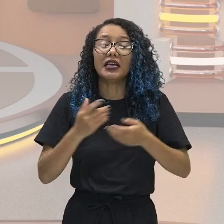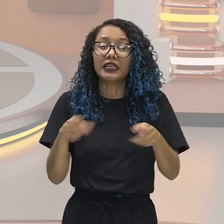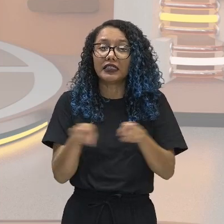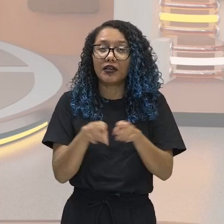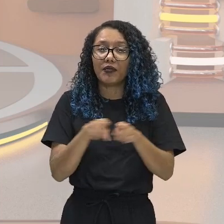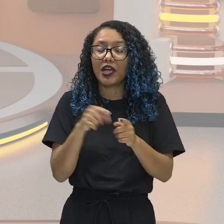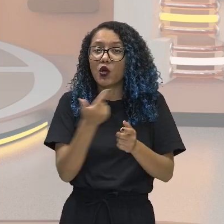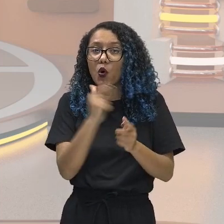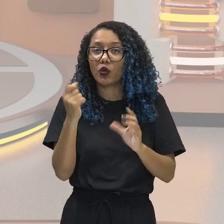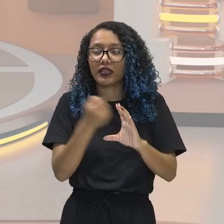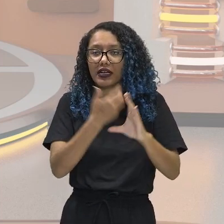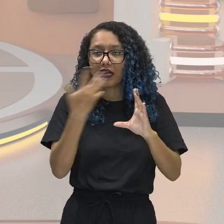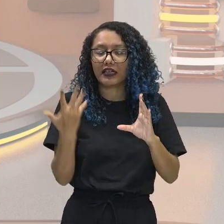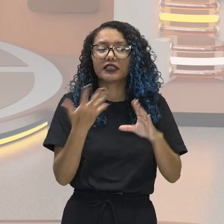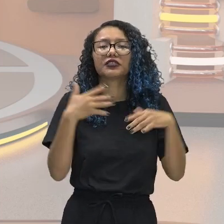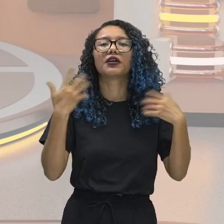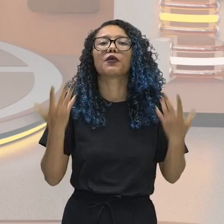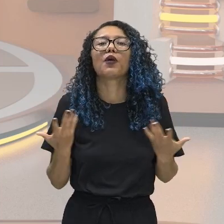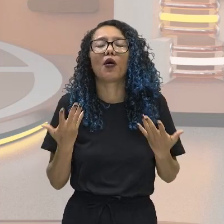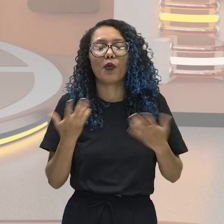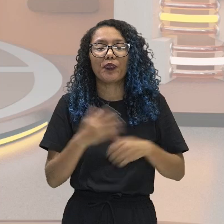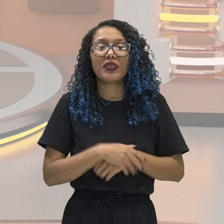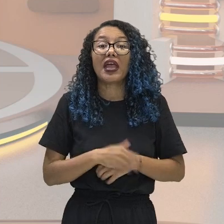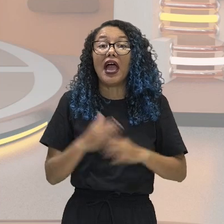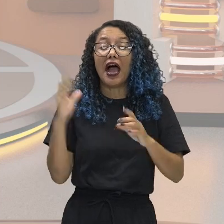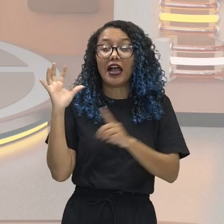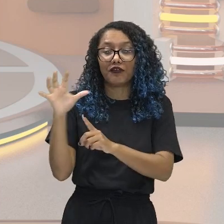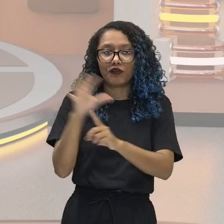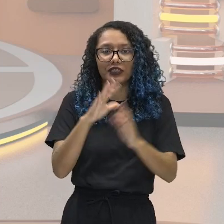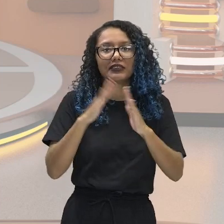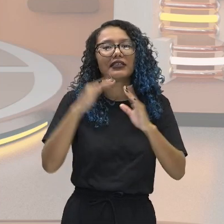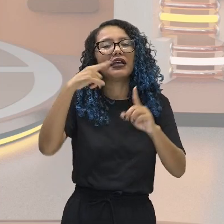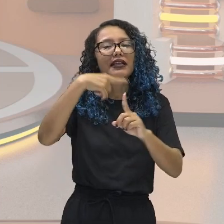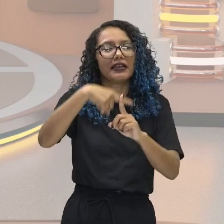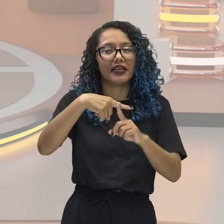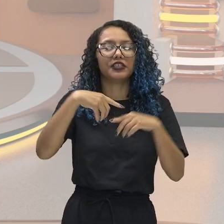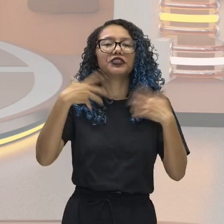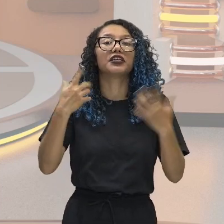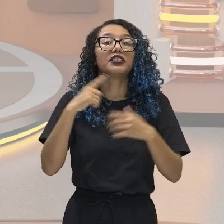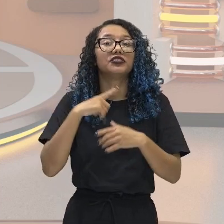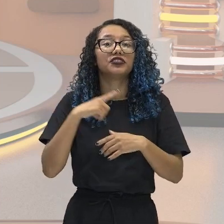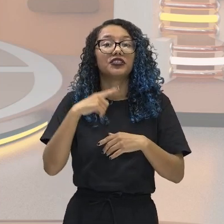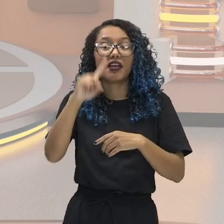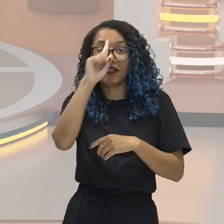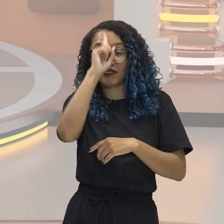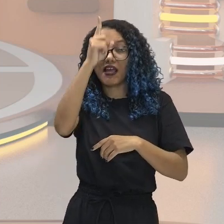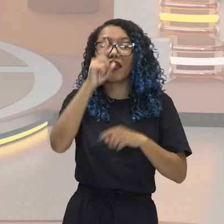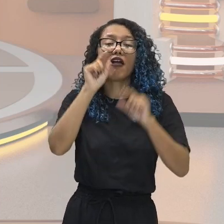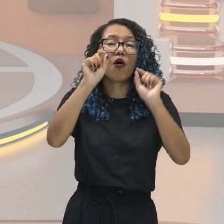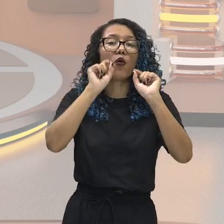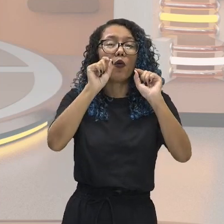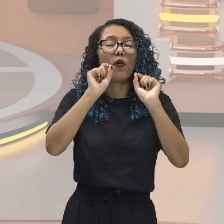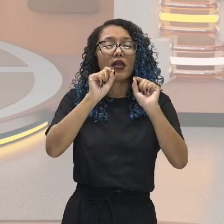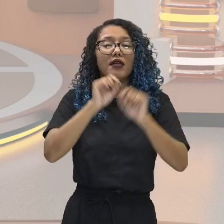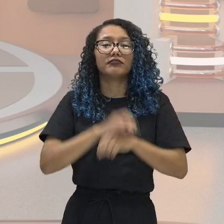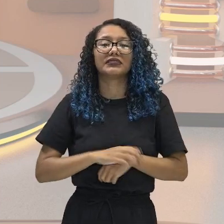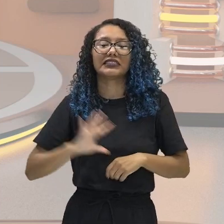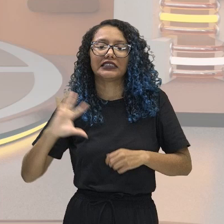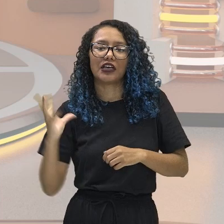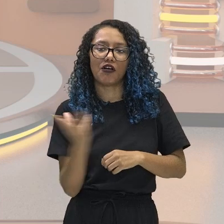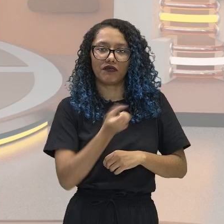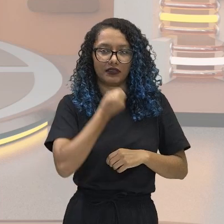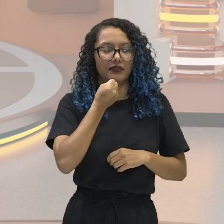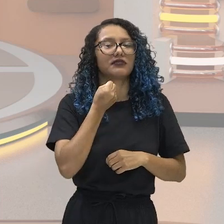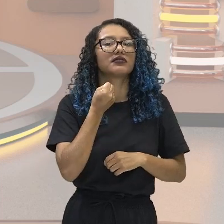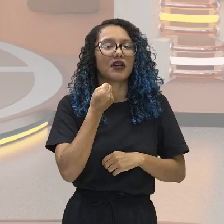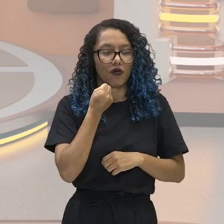grande influência da Igreja, que veio com a ideia de salvação. E essa ideia era revolucionária, à medida em que as pessoas